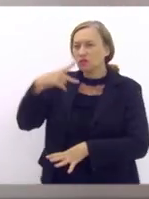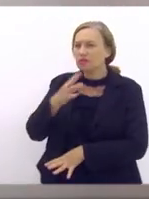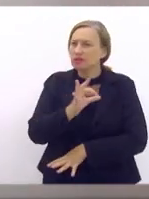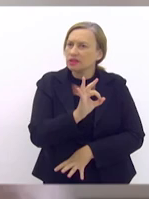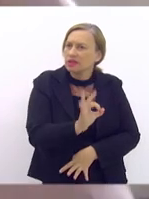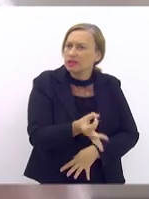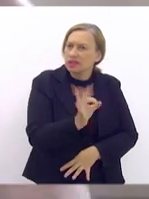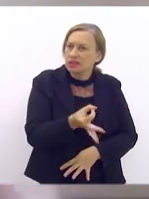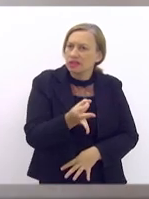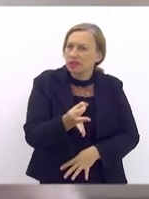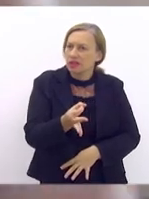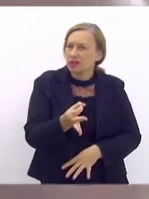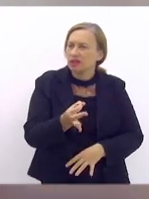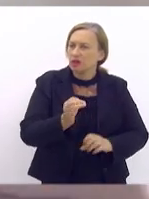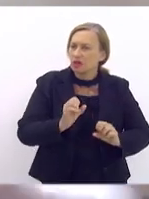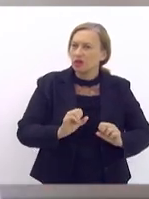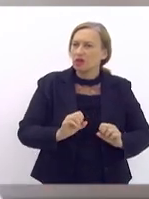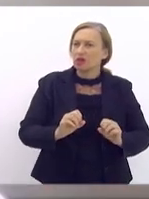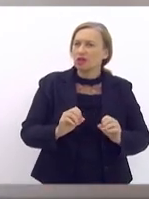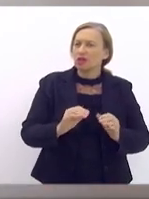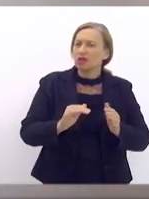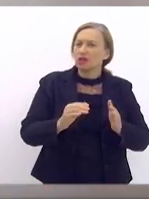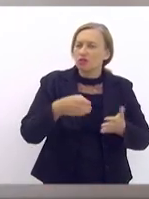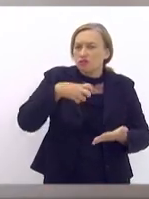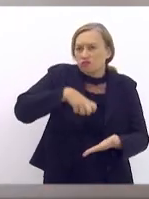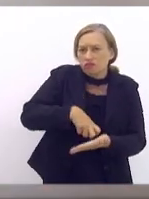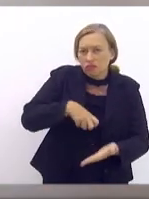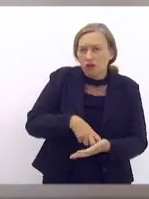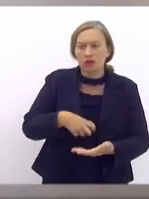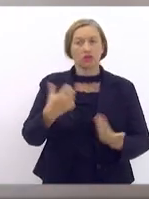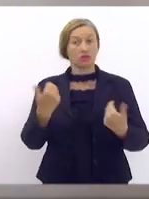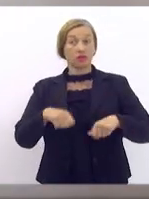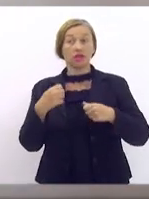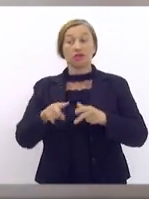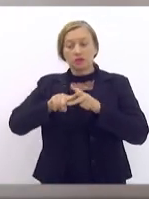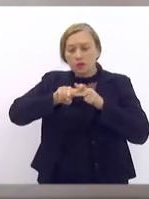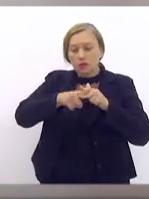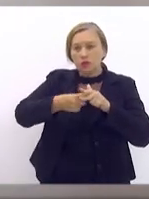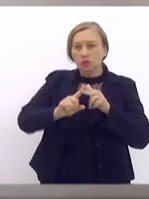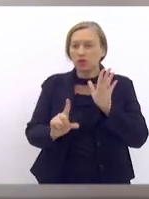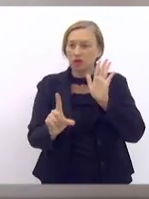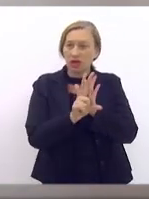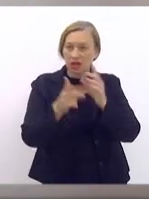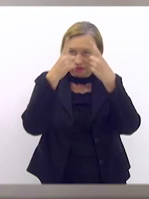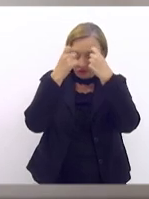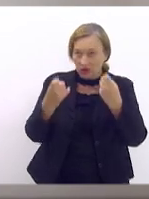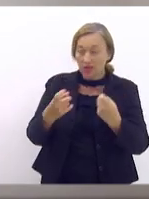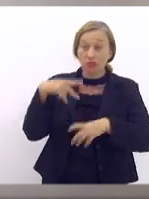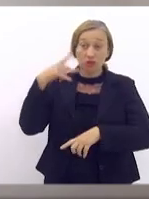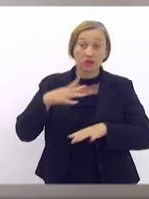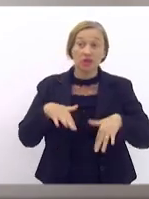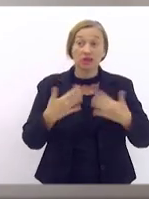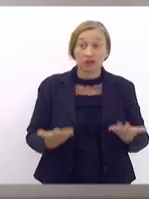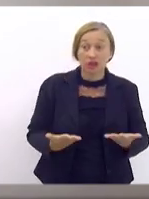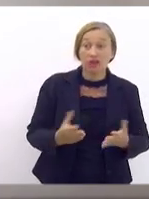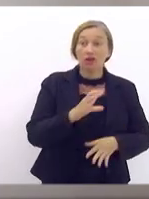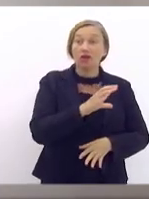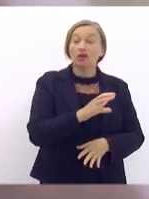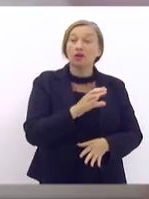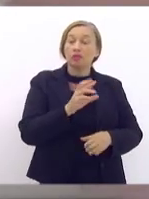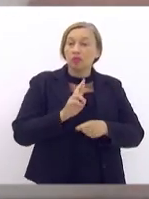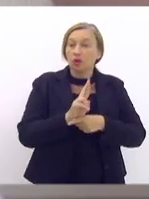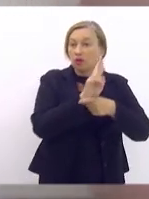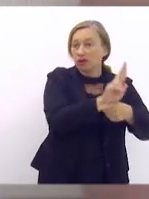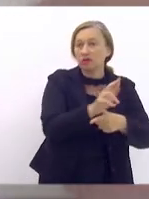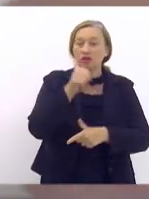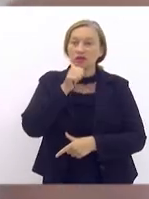fato prevenido, né, e punido, precisa de uma alteração na lei de violência política. Daí a procuradora da mulher leva